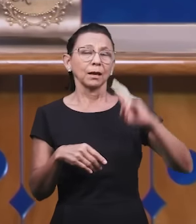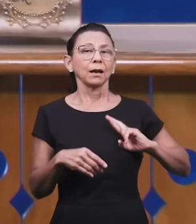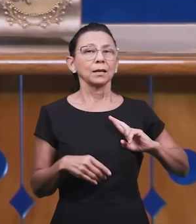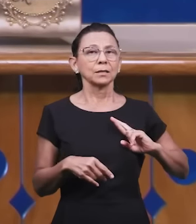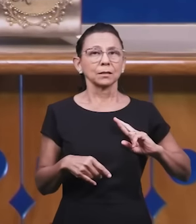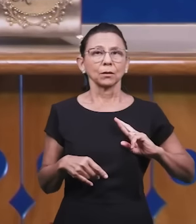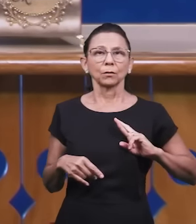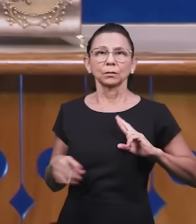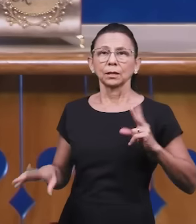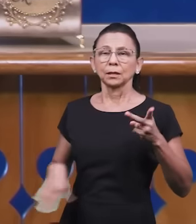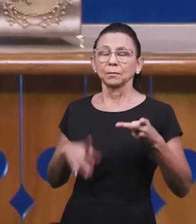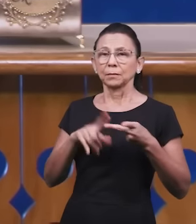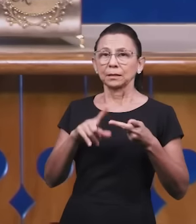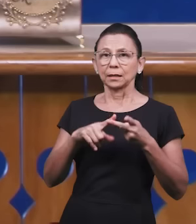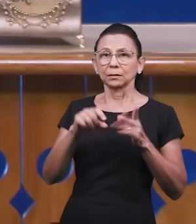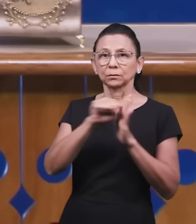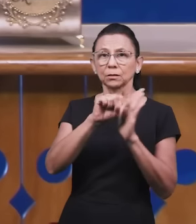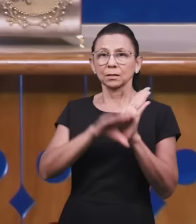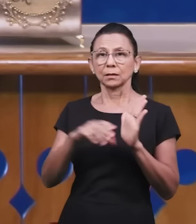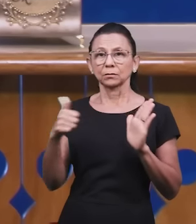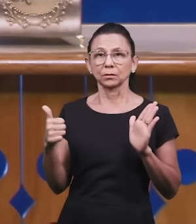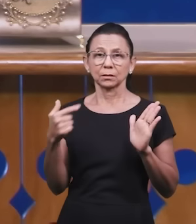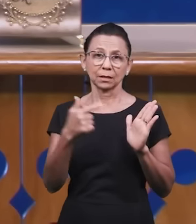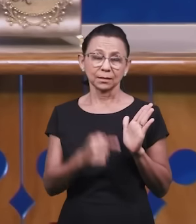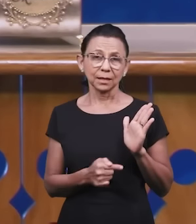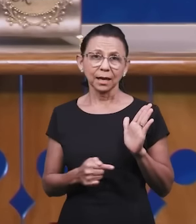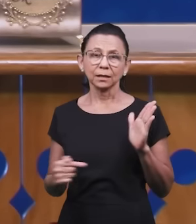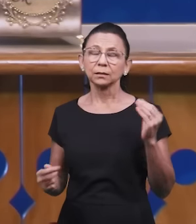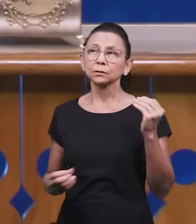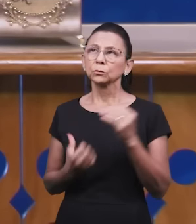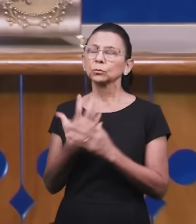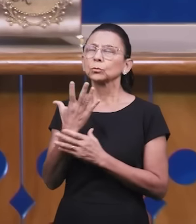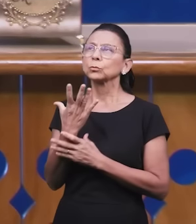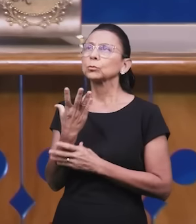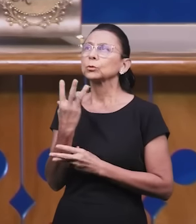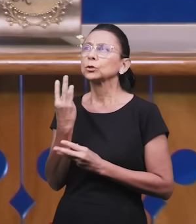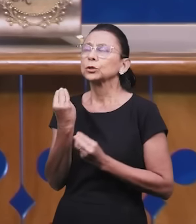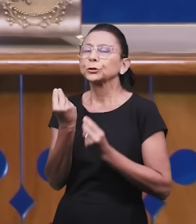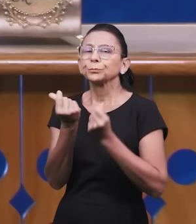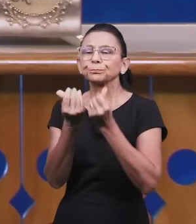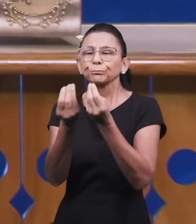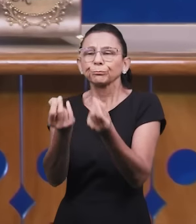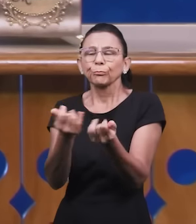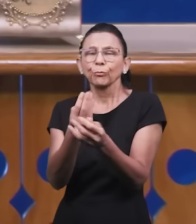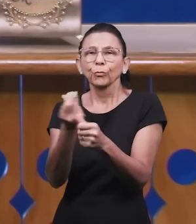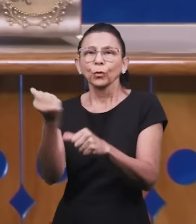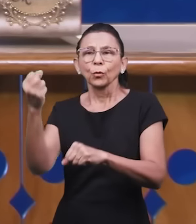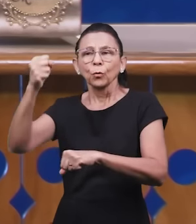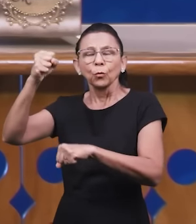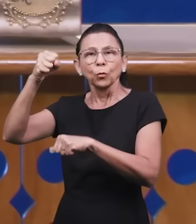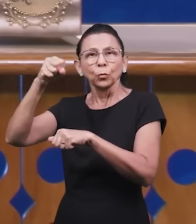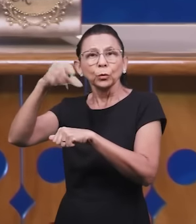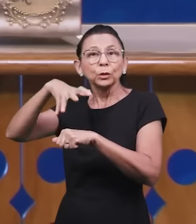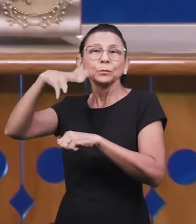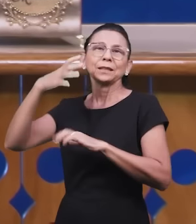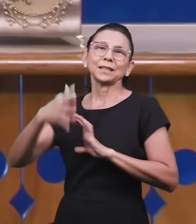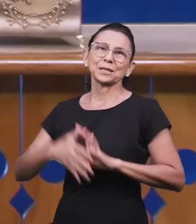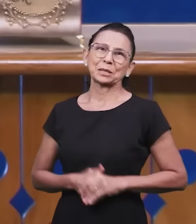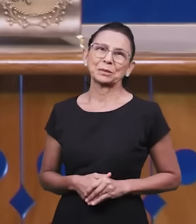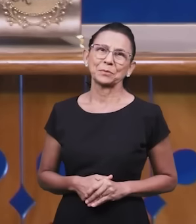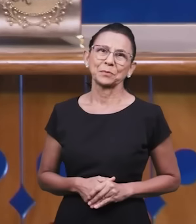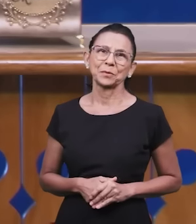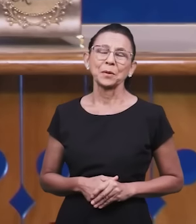século XVII, com Descartes, veio trazer uma luz que não era uma luz que podia esclarecer o homem,